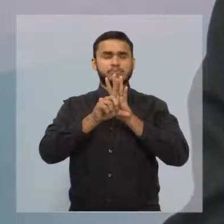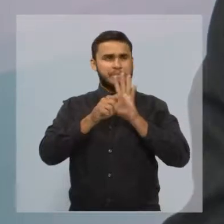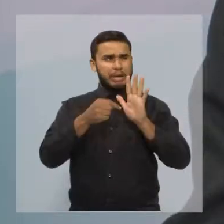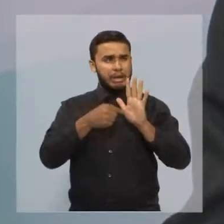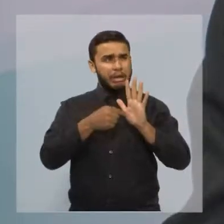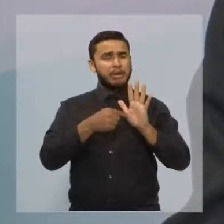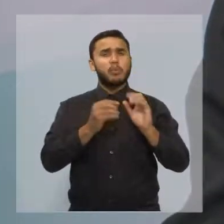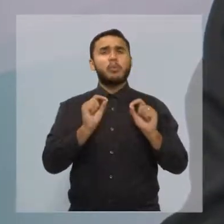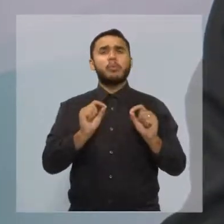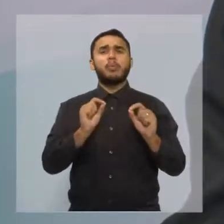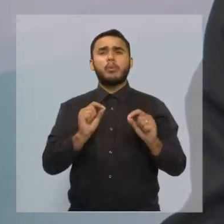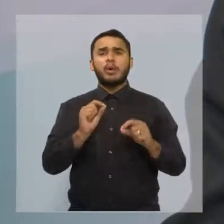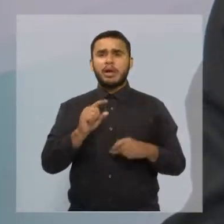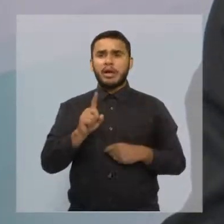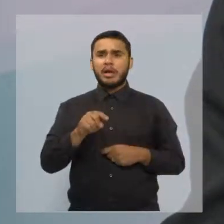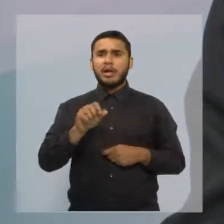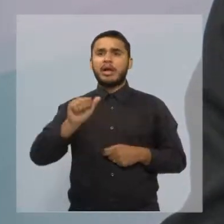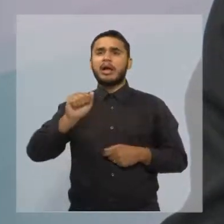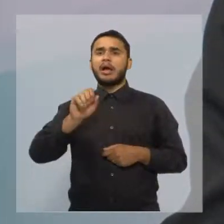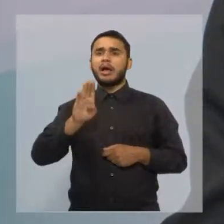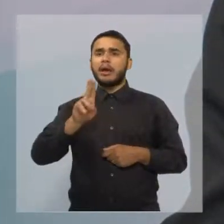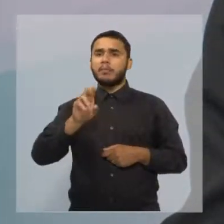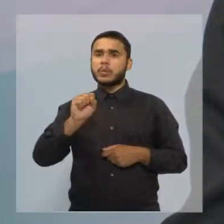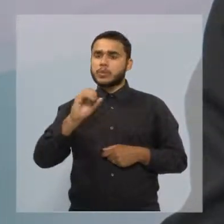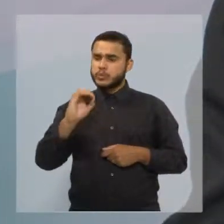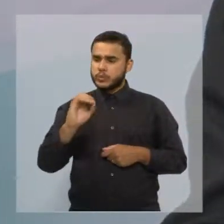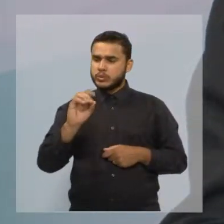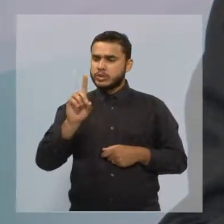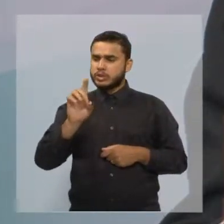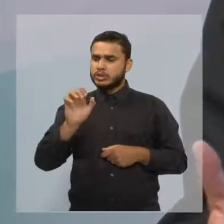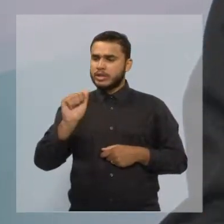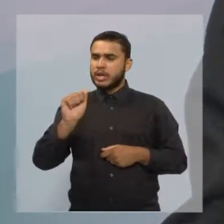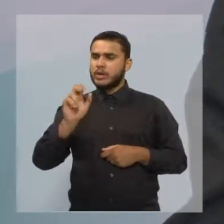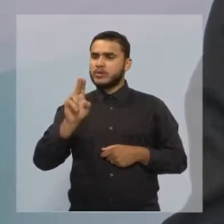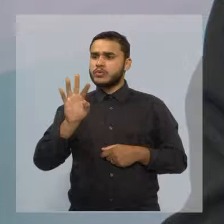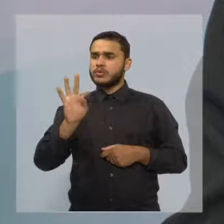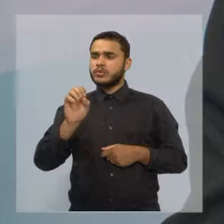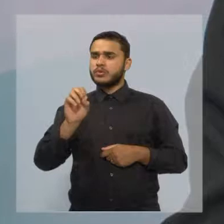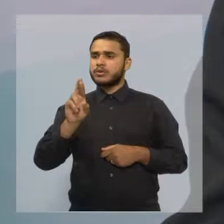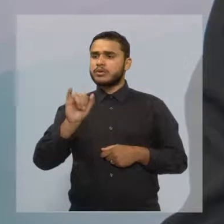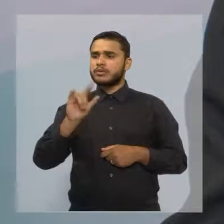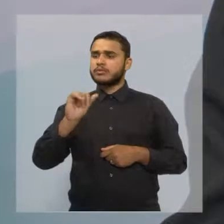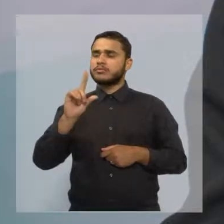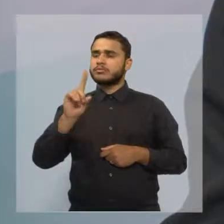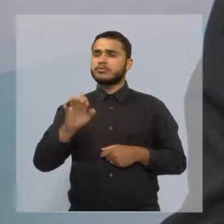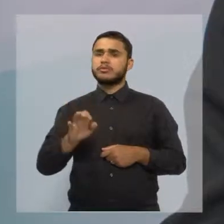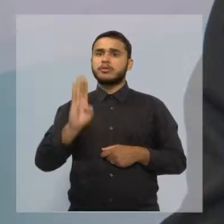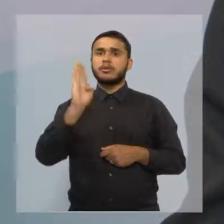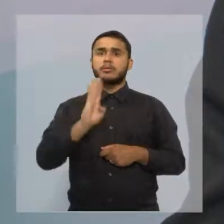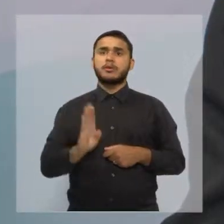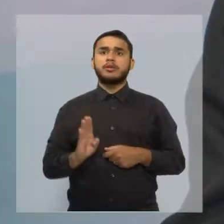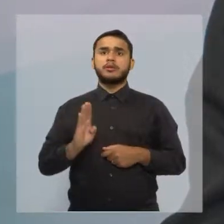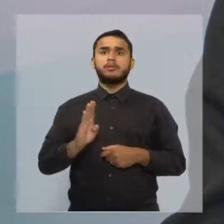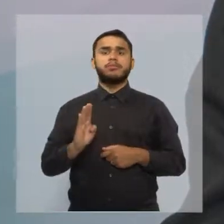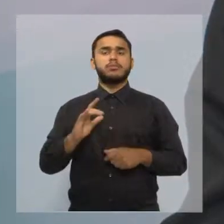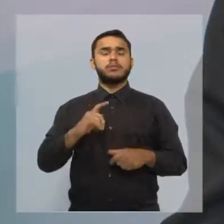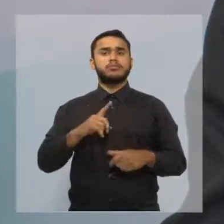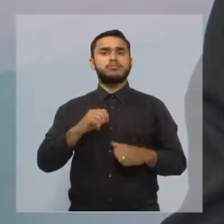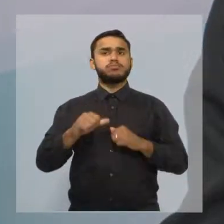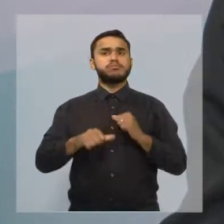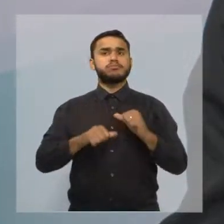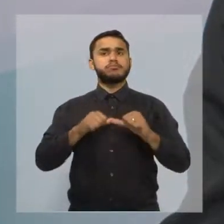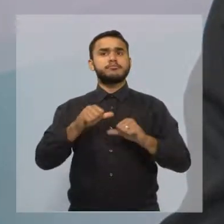velha política contra as inovações que o país está encontrando na administração do